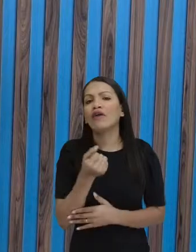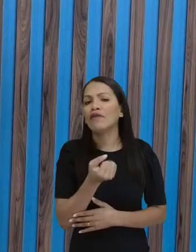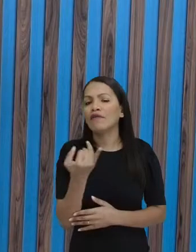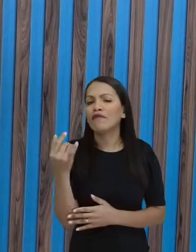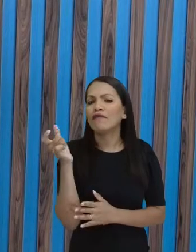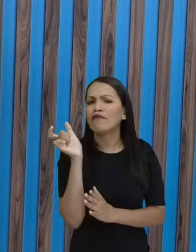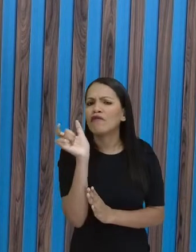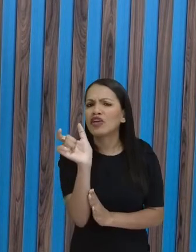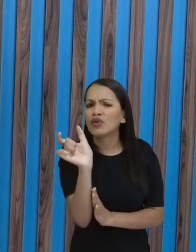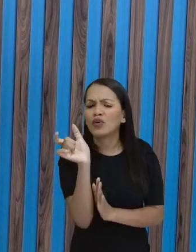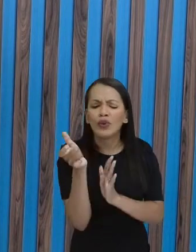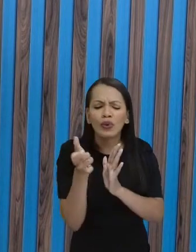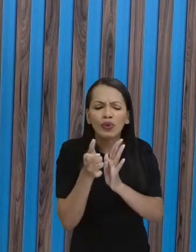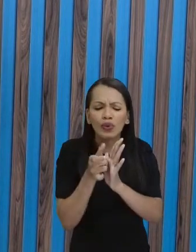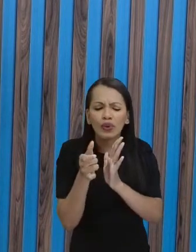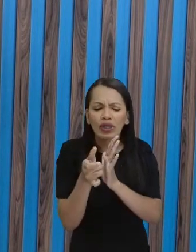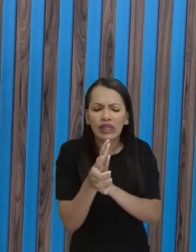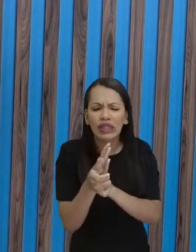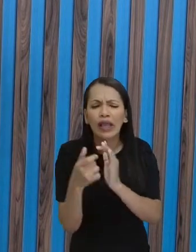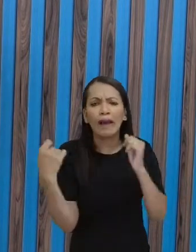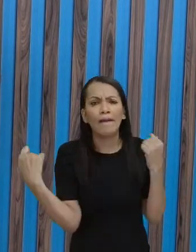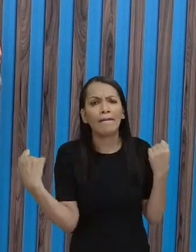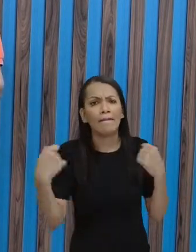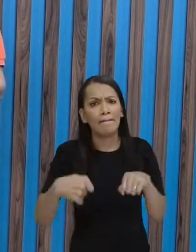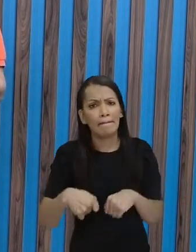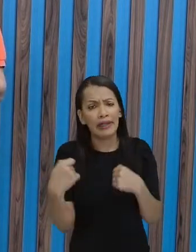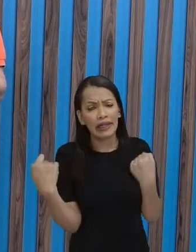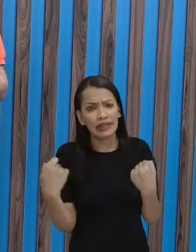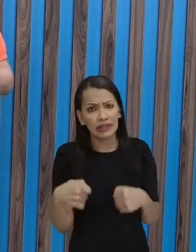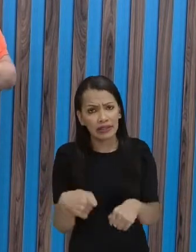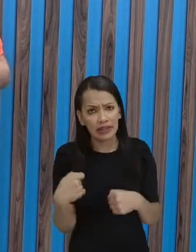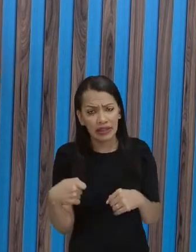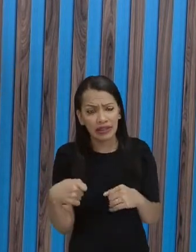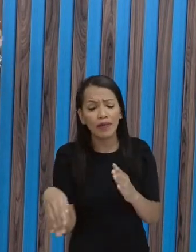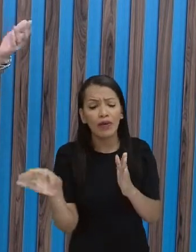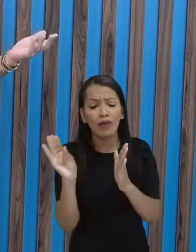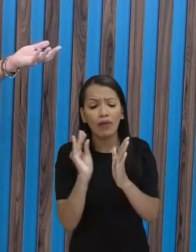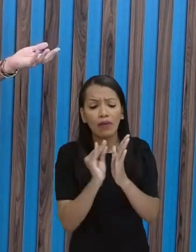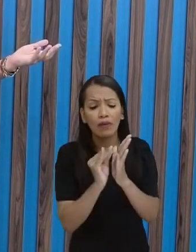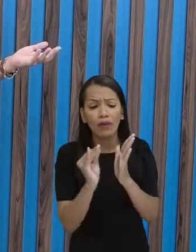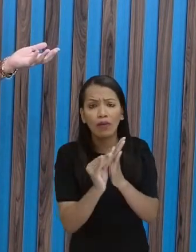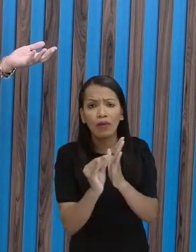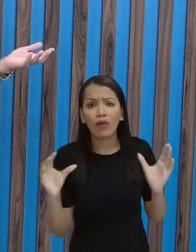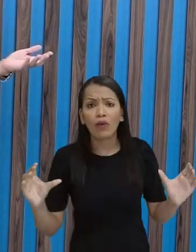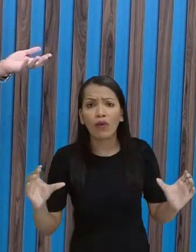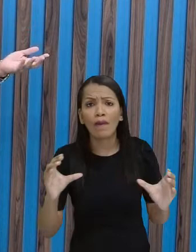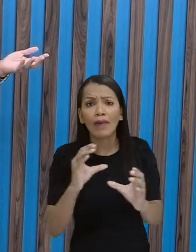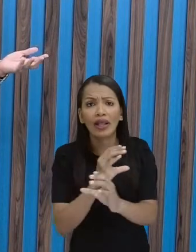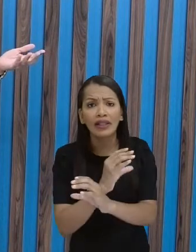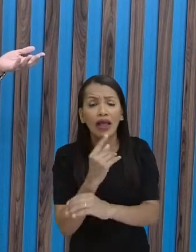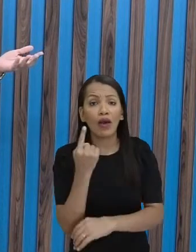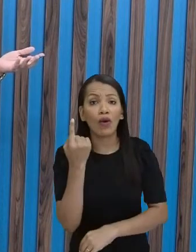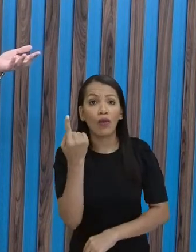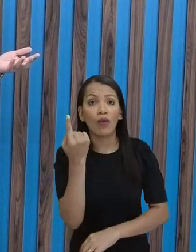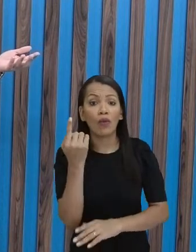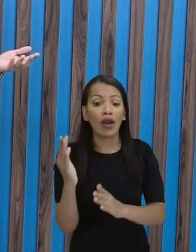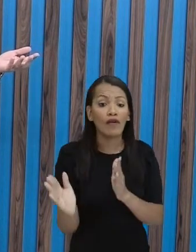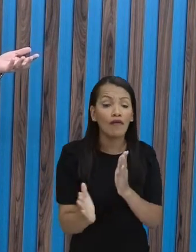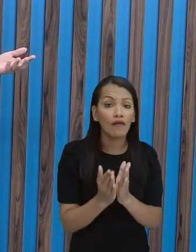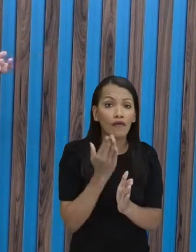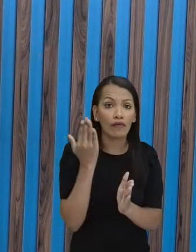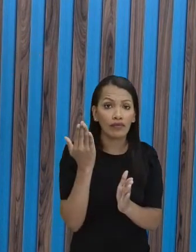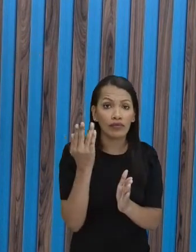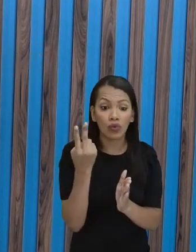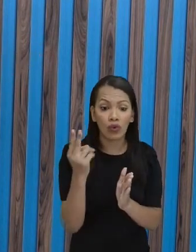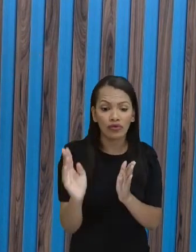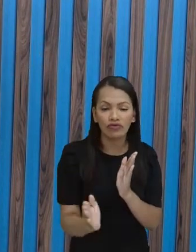uma. Mas eu sabendo de uma página, eu vou saber quantas vamos ter em 2 páginas, não é